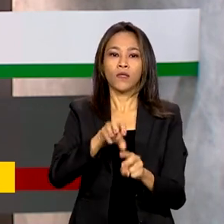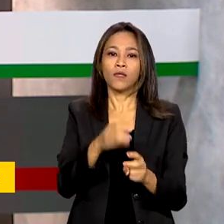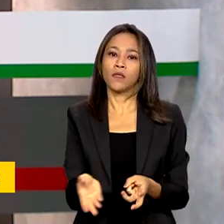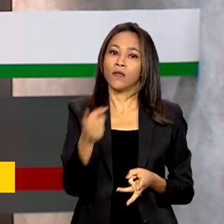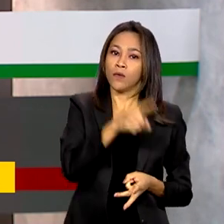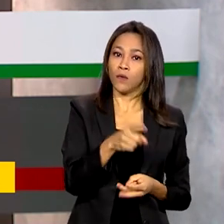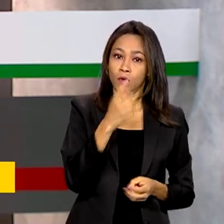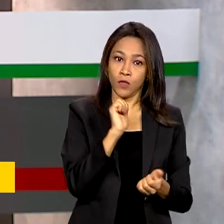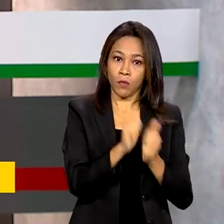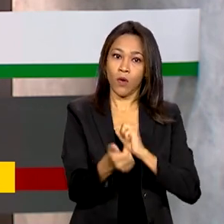cultura e infraestrutura